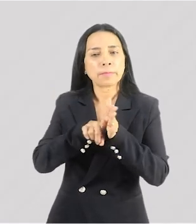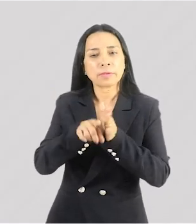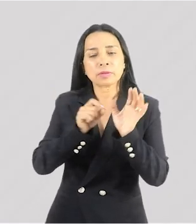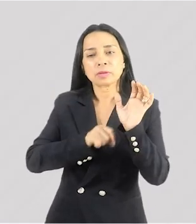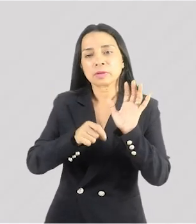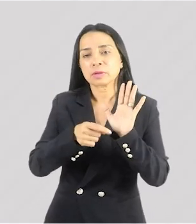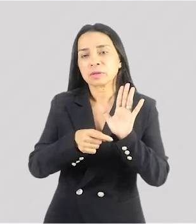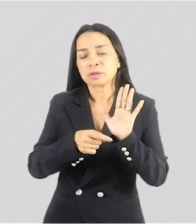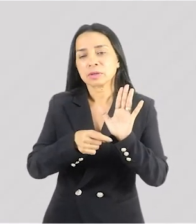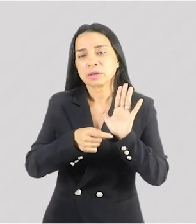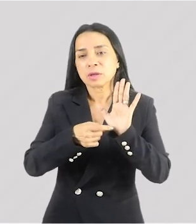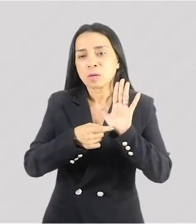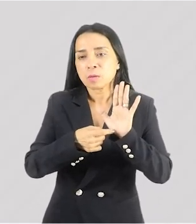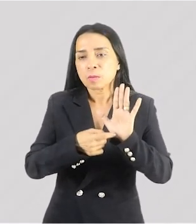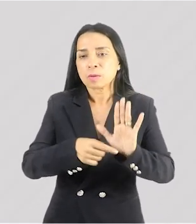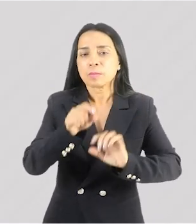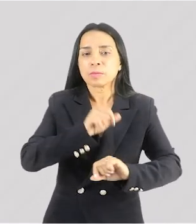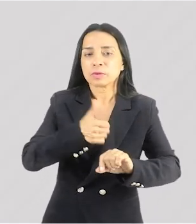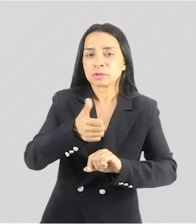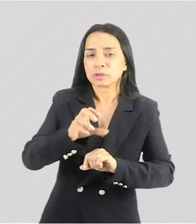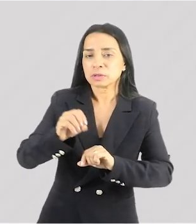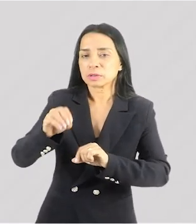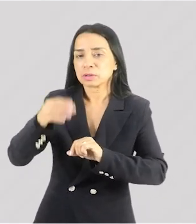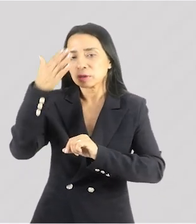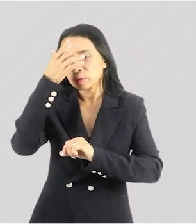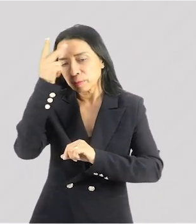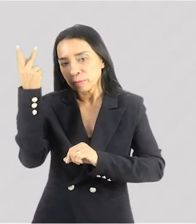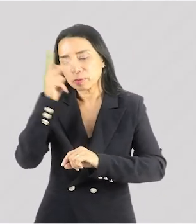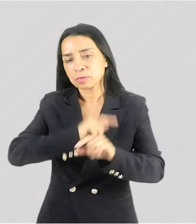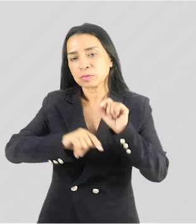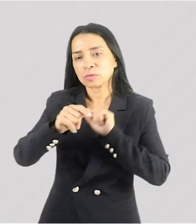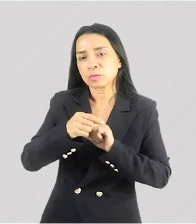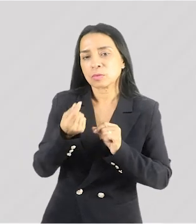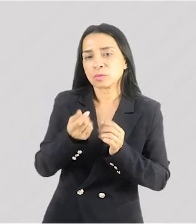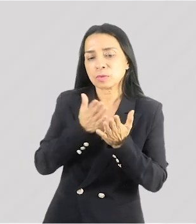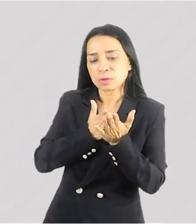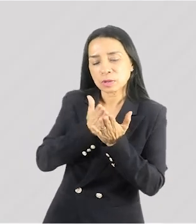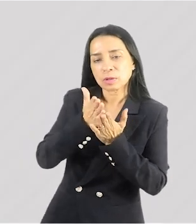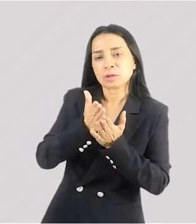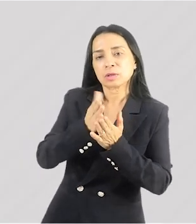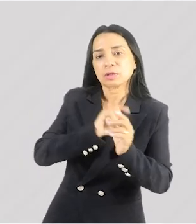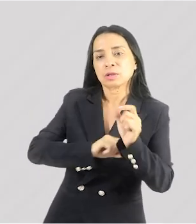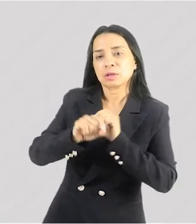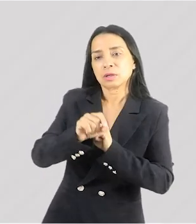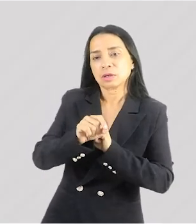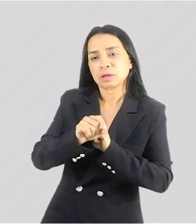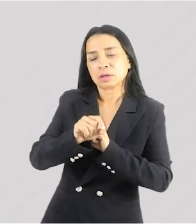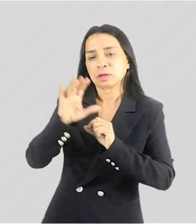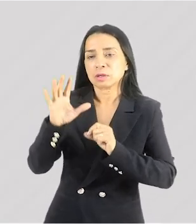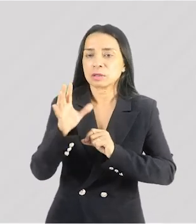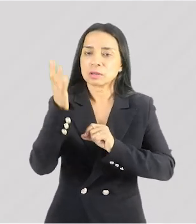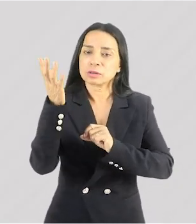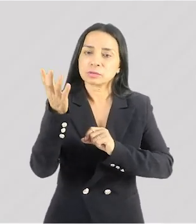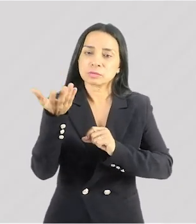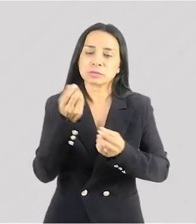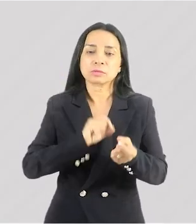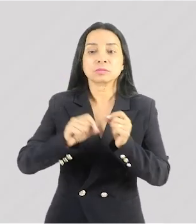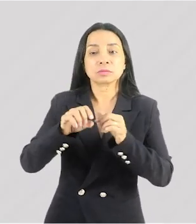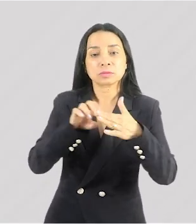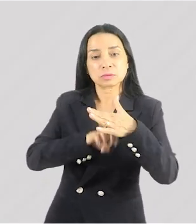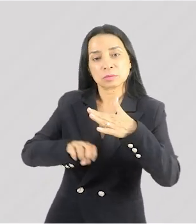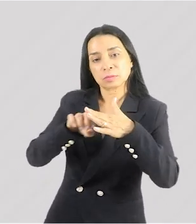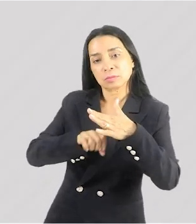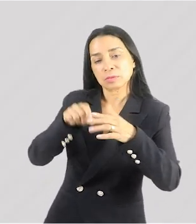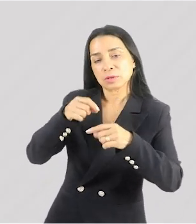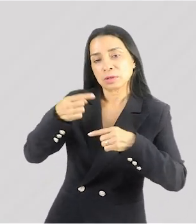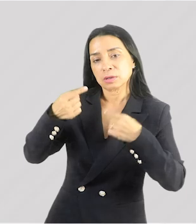Uma pesquisa realizada com uma amostra de 100 funcionários norteará as ações da